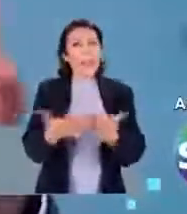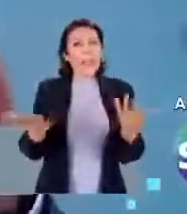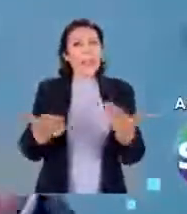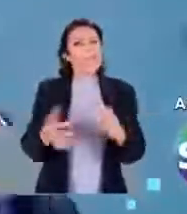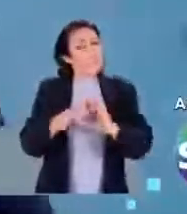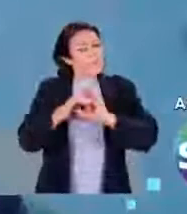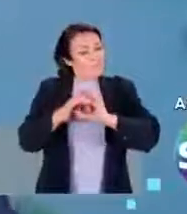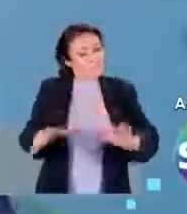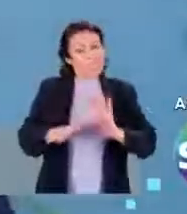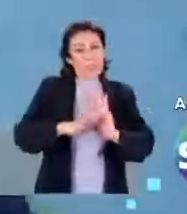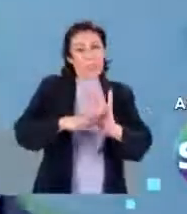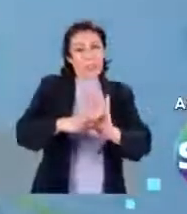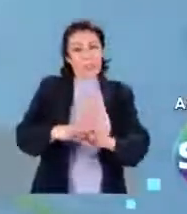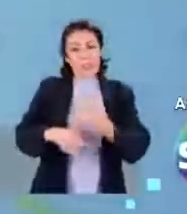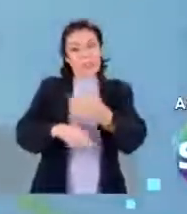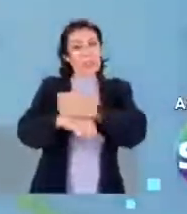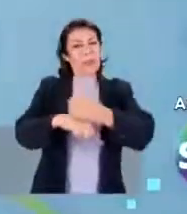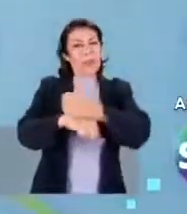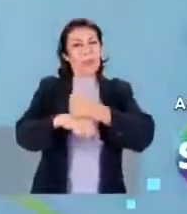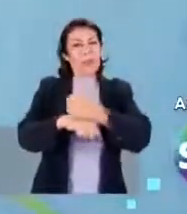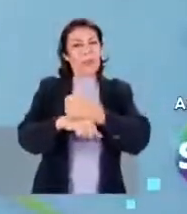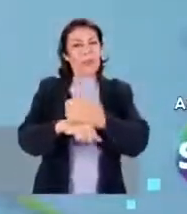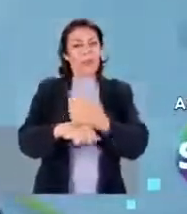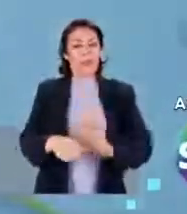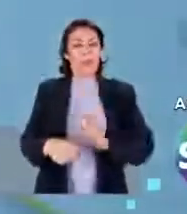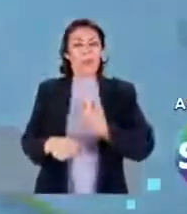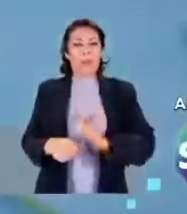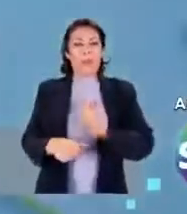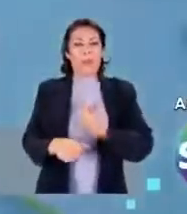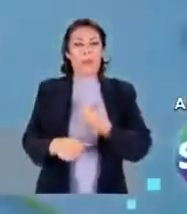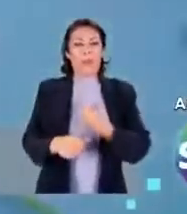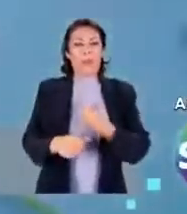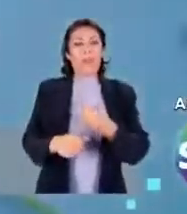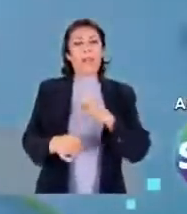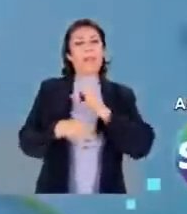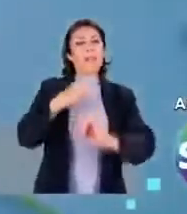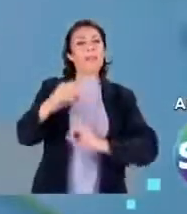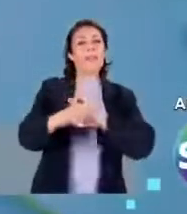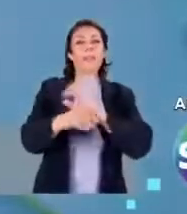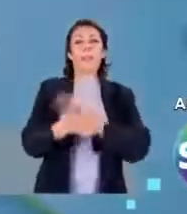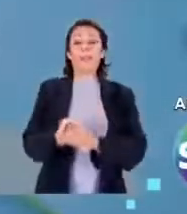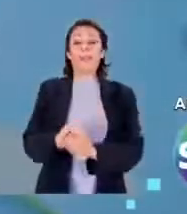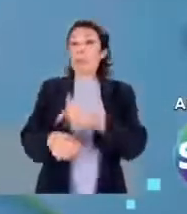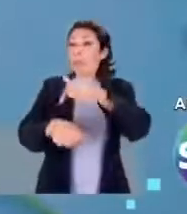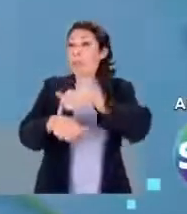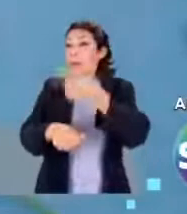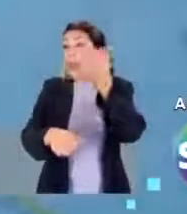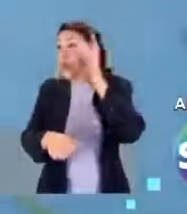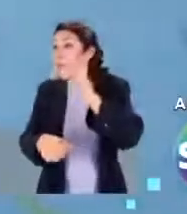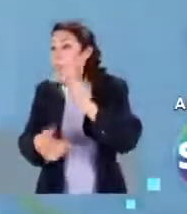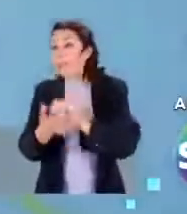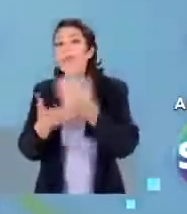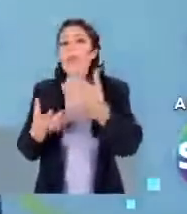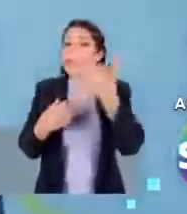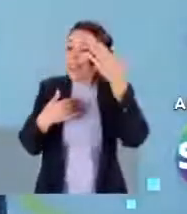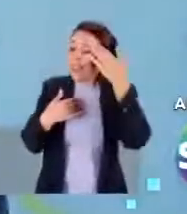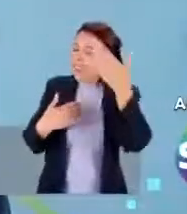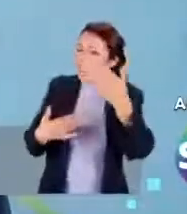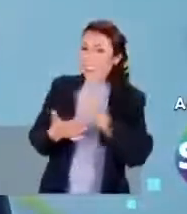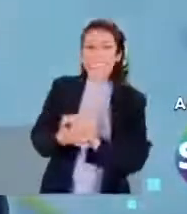emancipadora que prepare o profissional do mundo digital é eu não sei como é que tá o tempo já tinha mas eu quero te agradecer